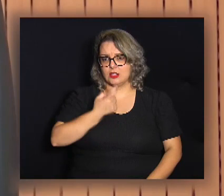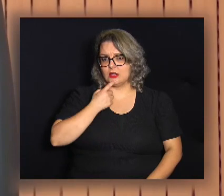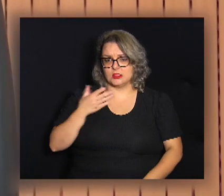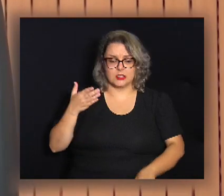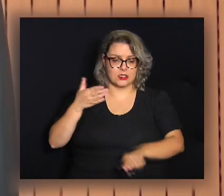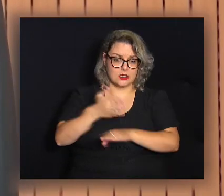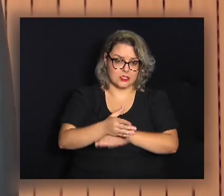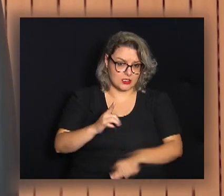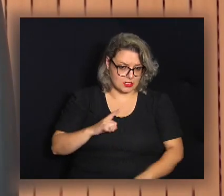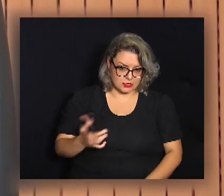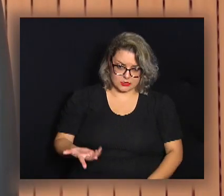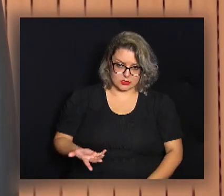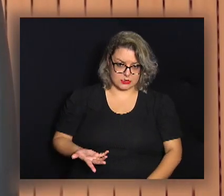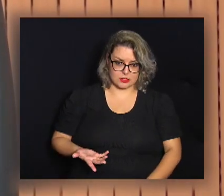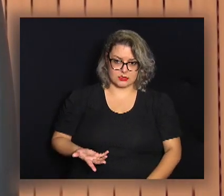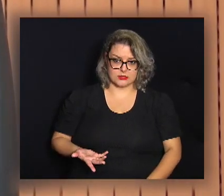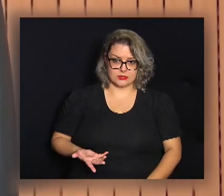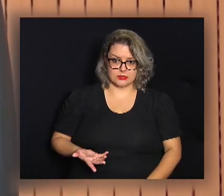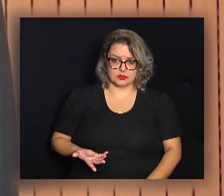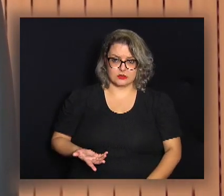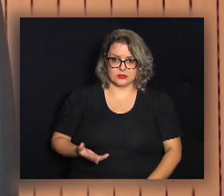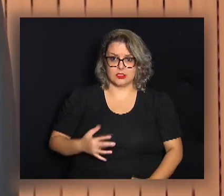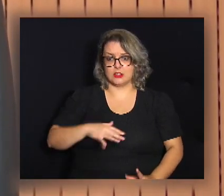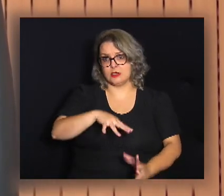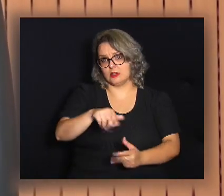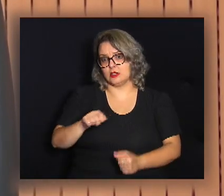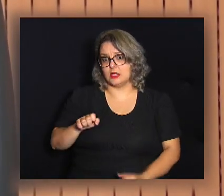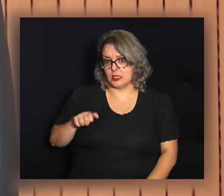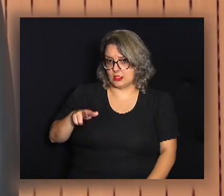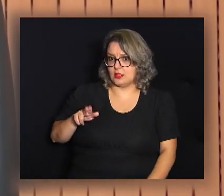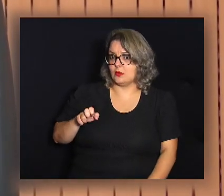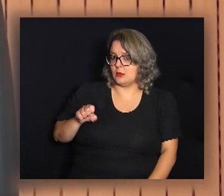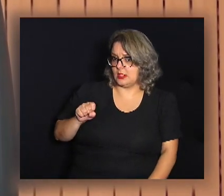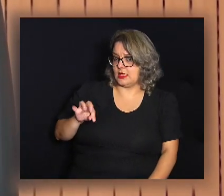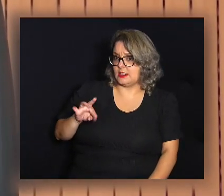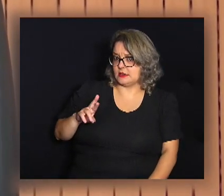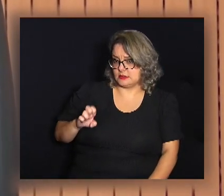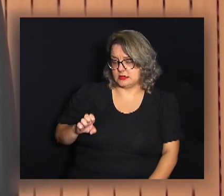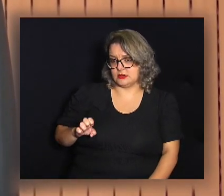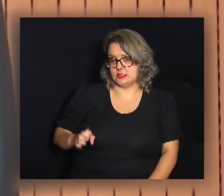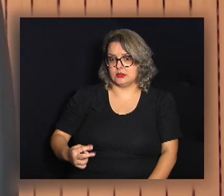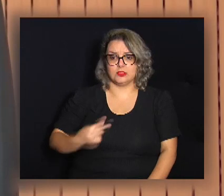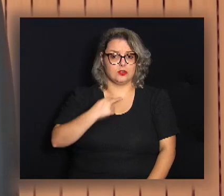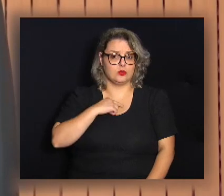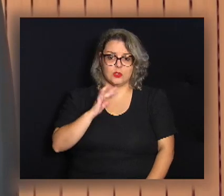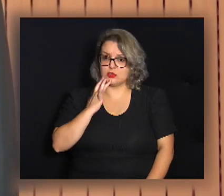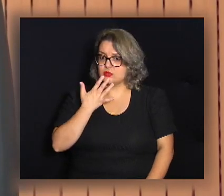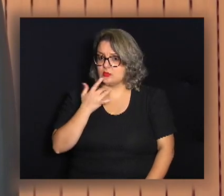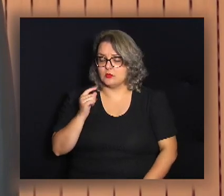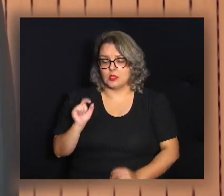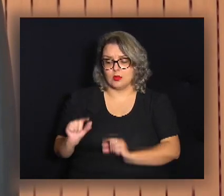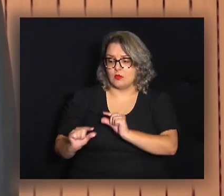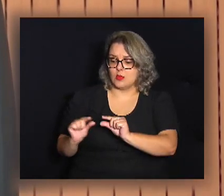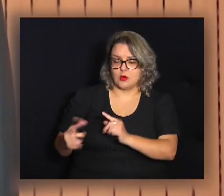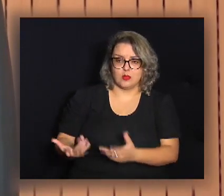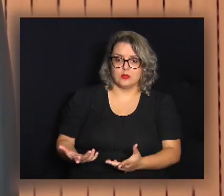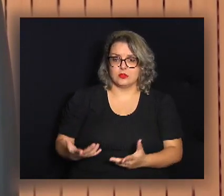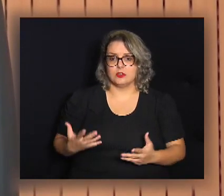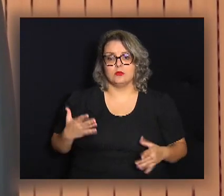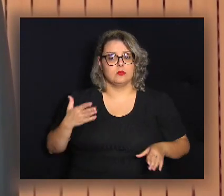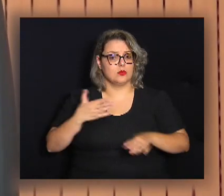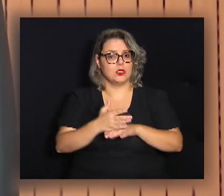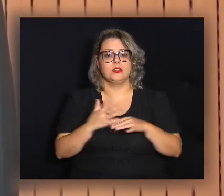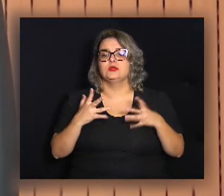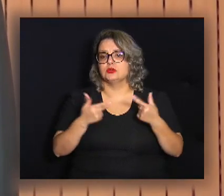acesso a esse mundo equestre, né? Que não pode ser um privilégio de poucos e deve ser